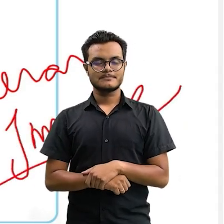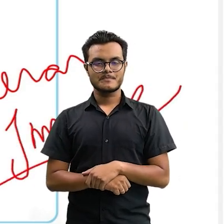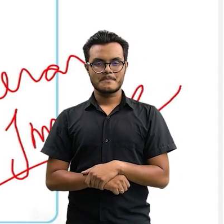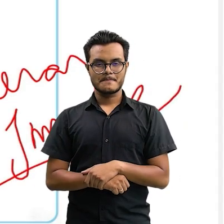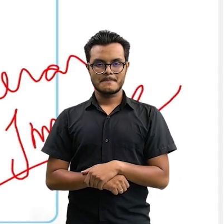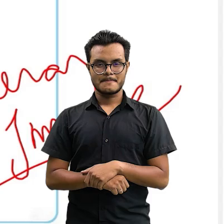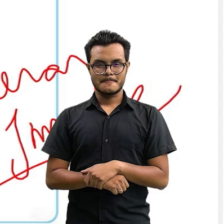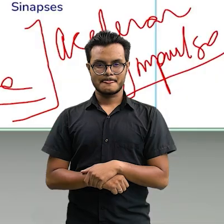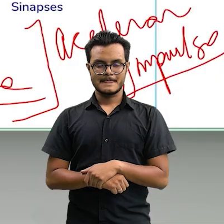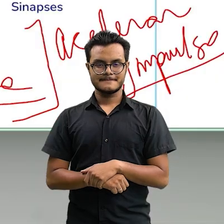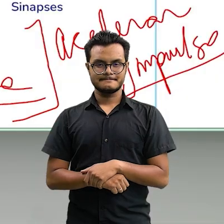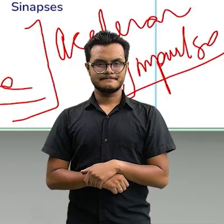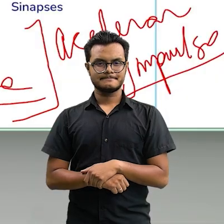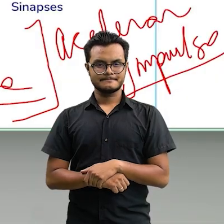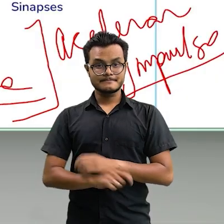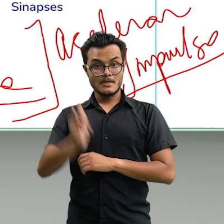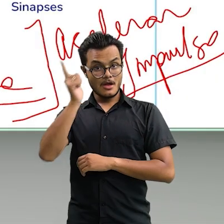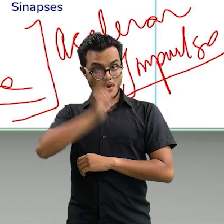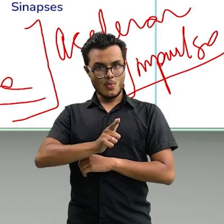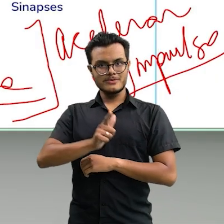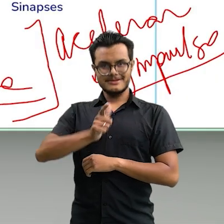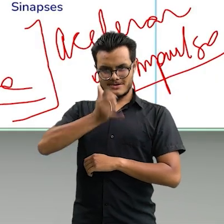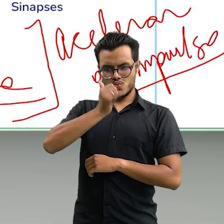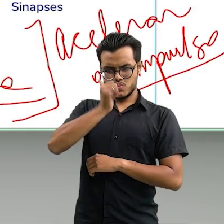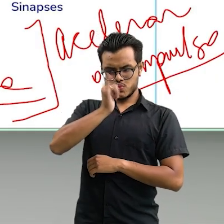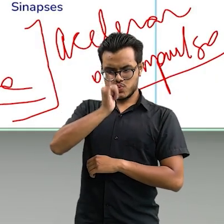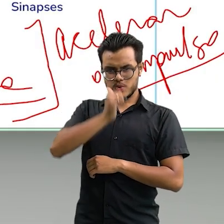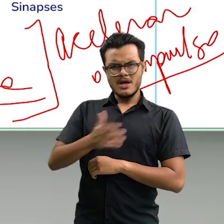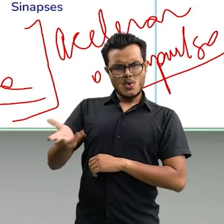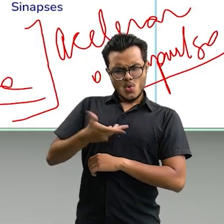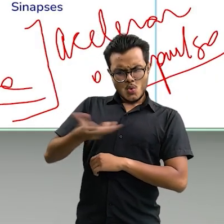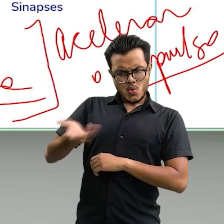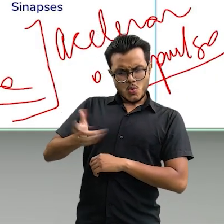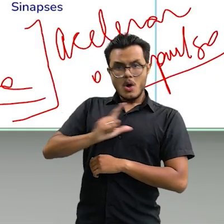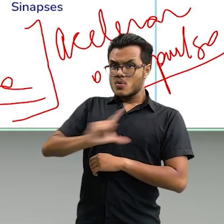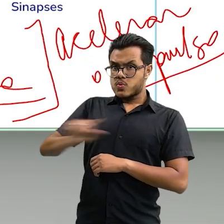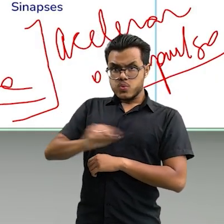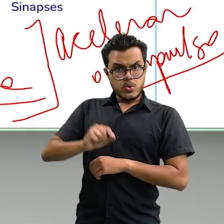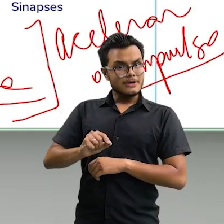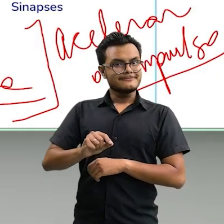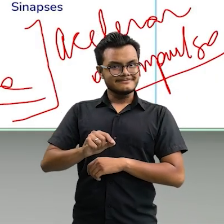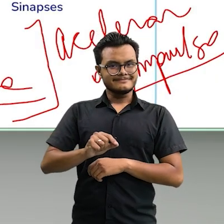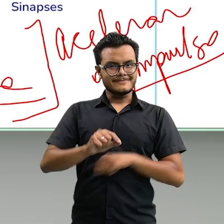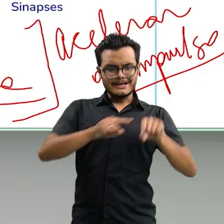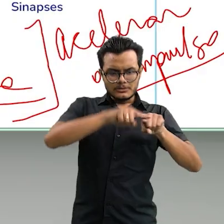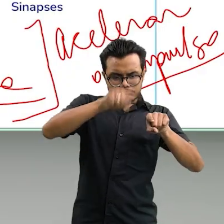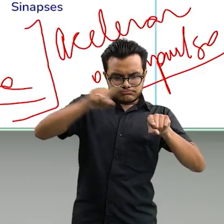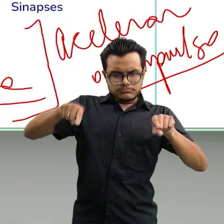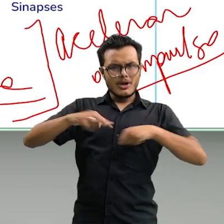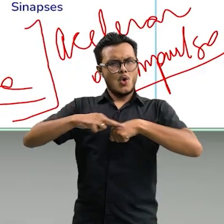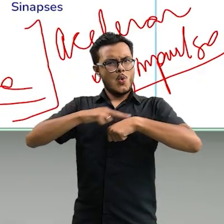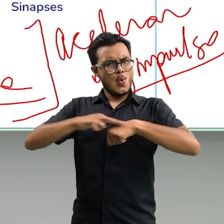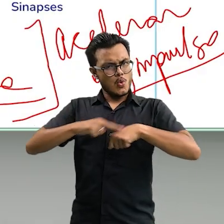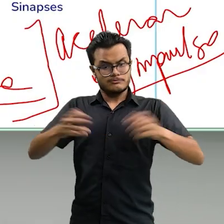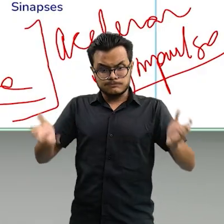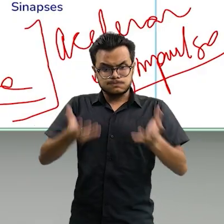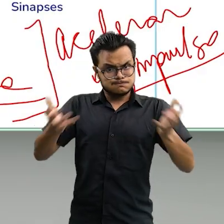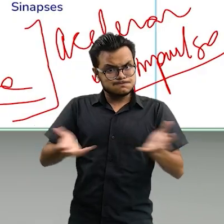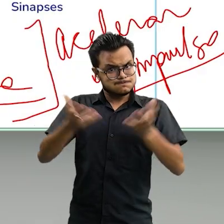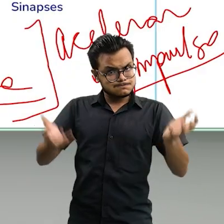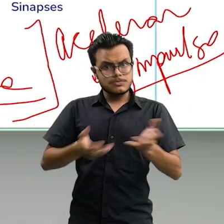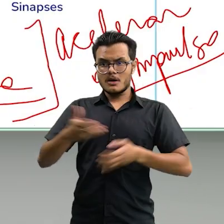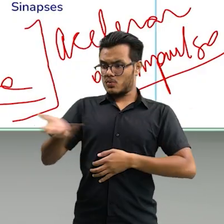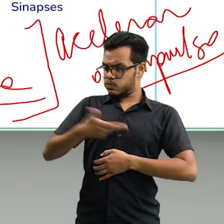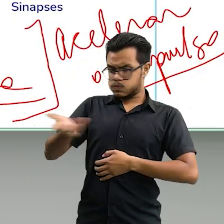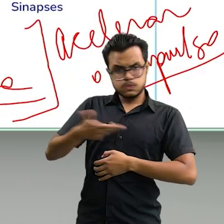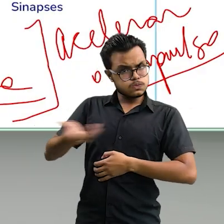nervoso. Fazer com que o impulso nervoso ele ocorra de forma mais rápida, tá? Prof,